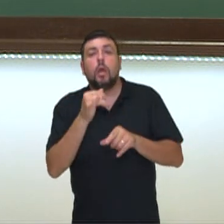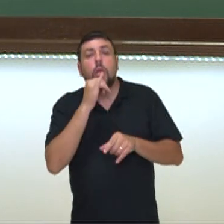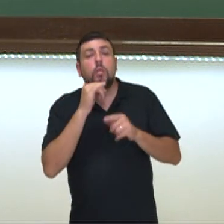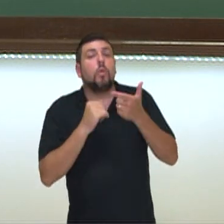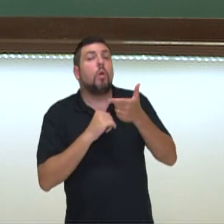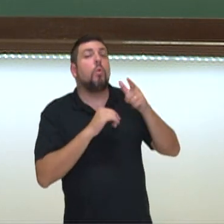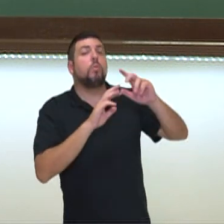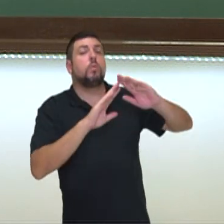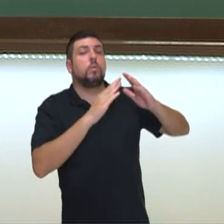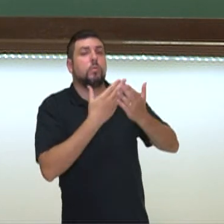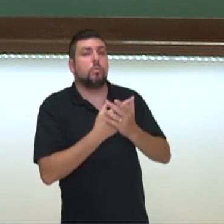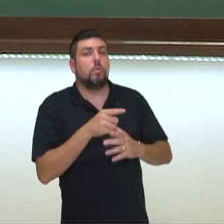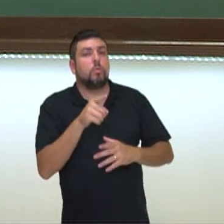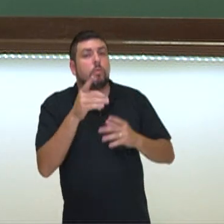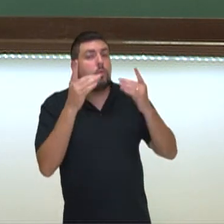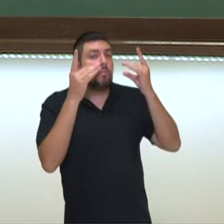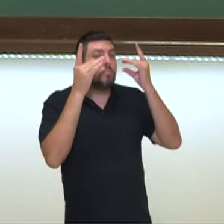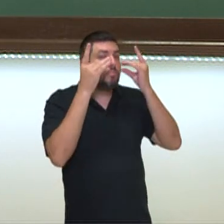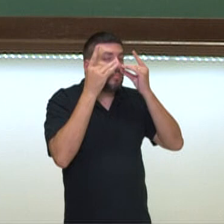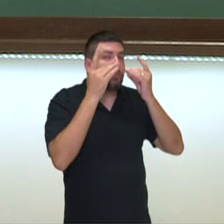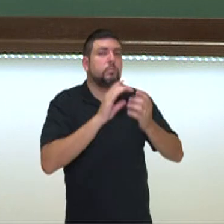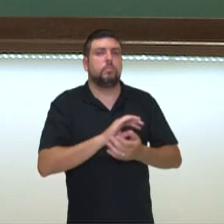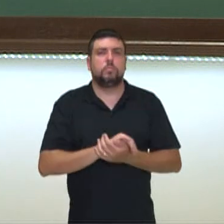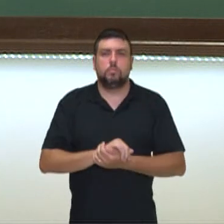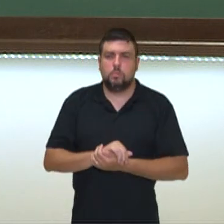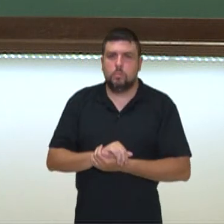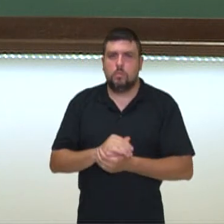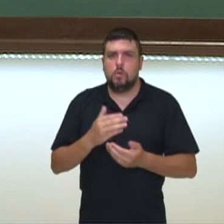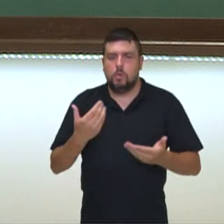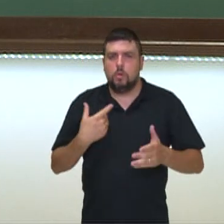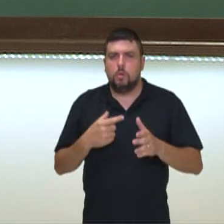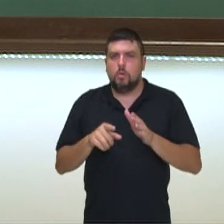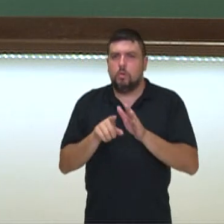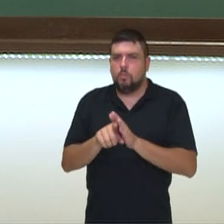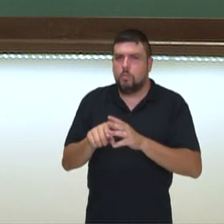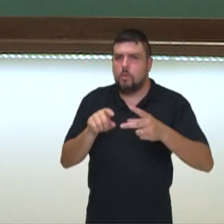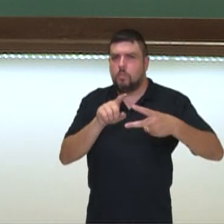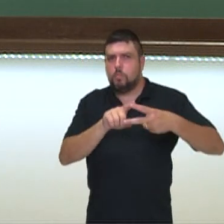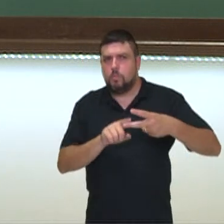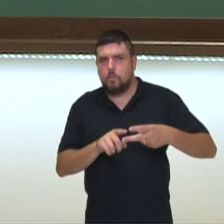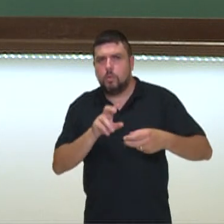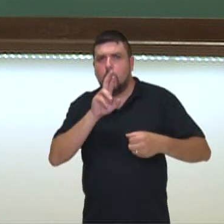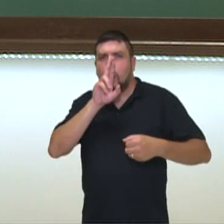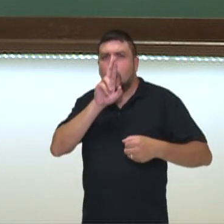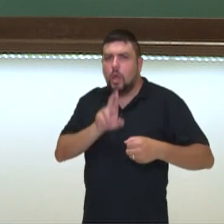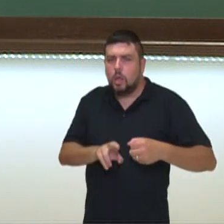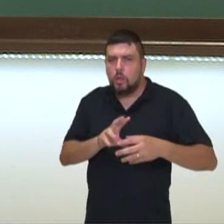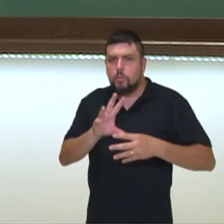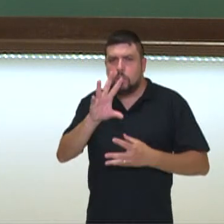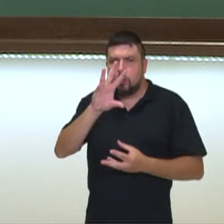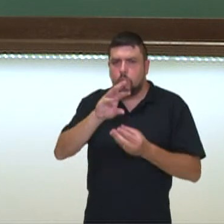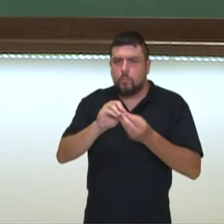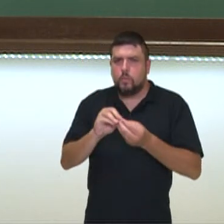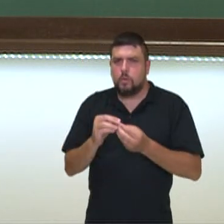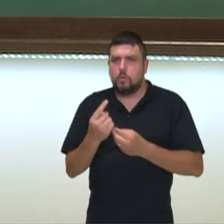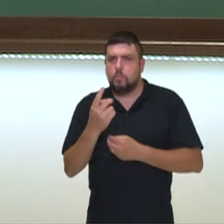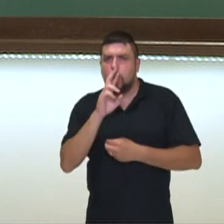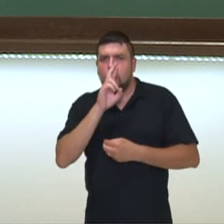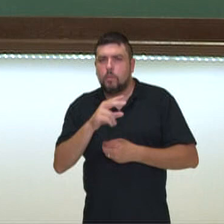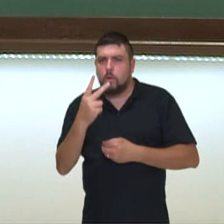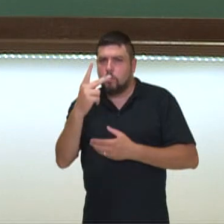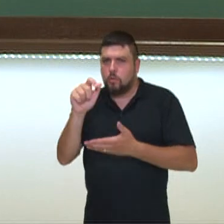já viram. Então, responder esses 2 questionamentos em uma resposta só no seu